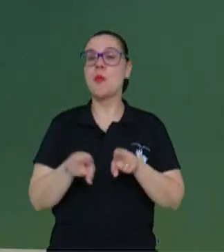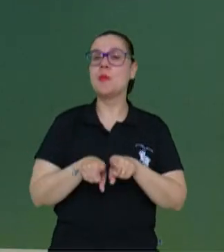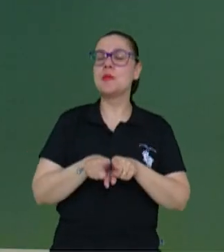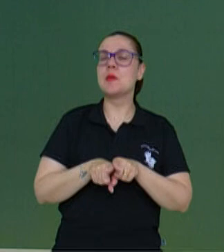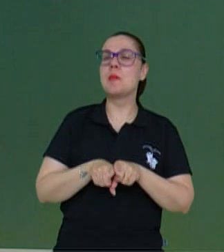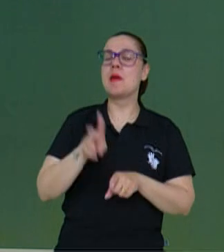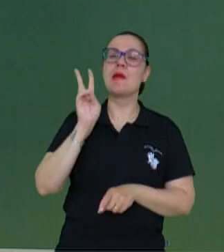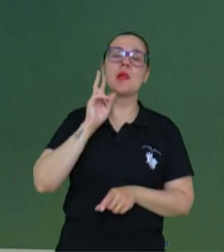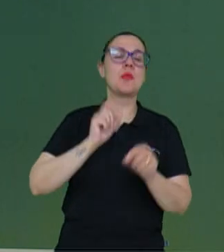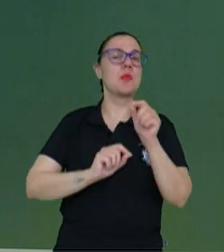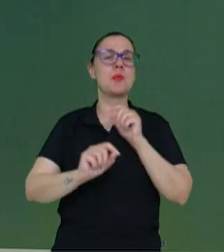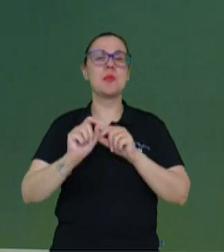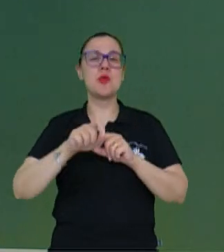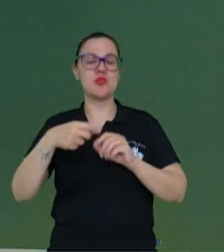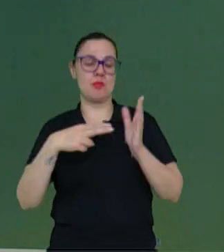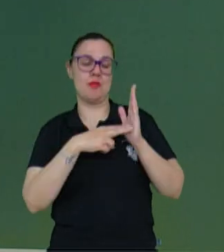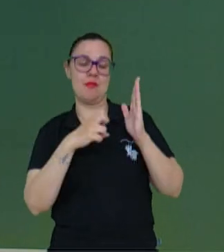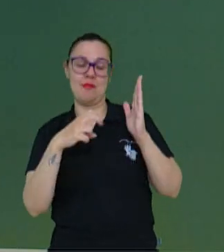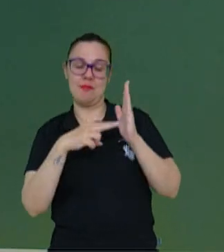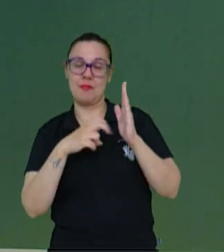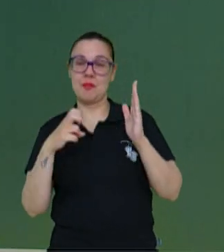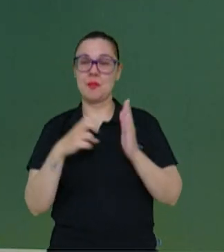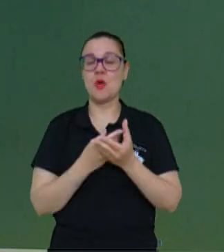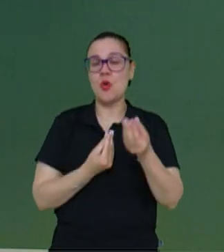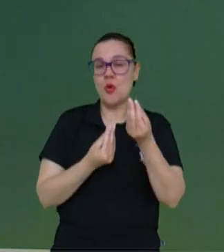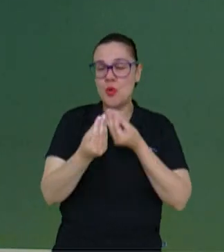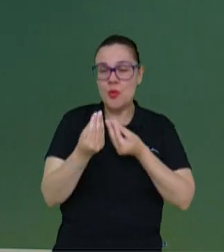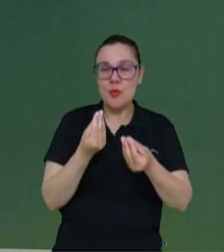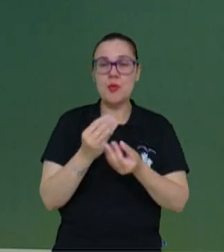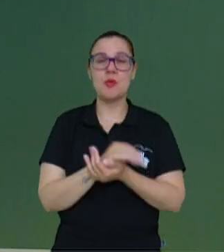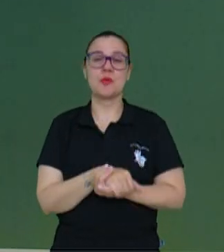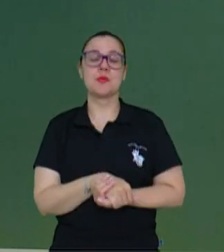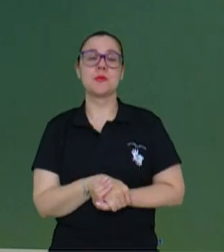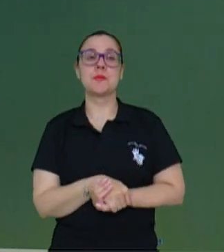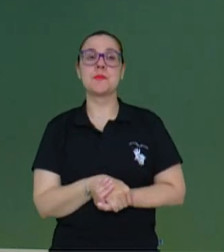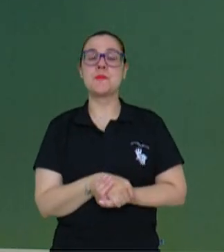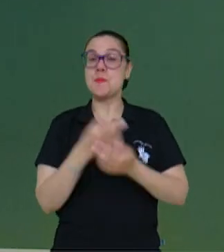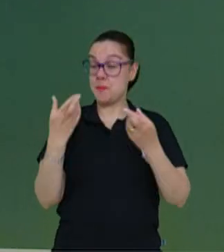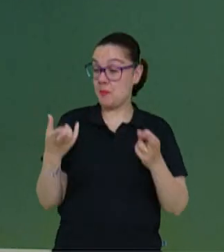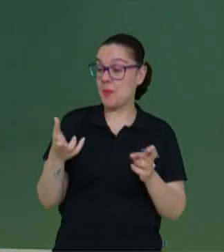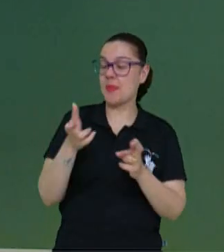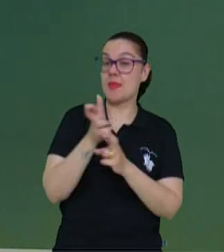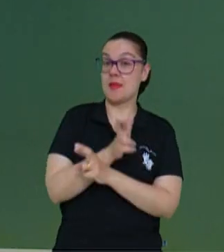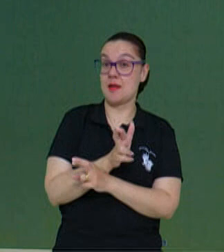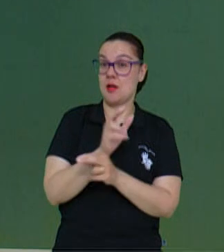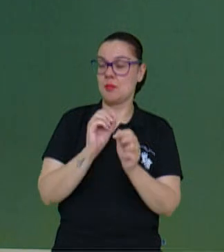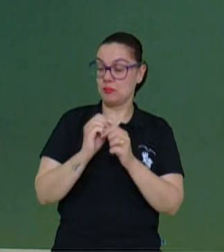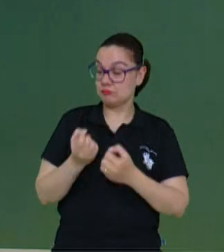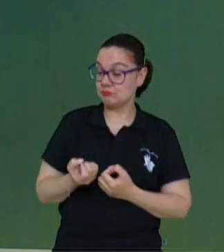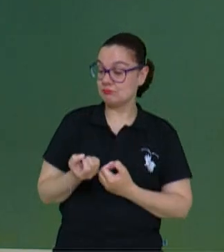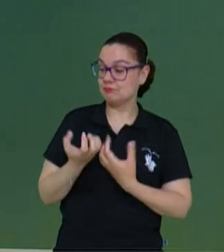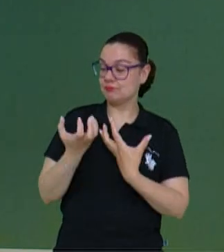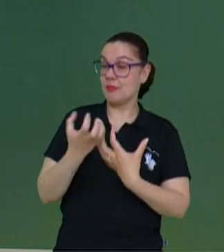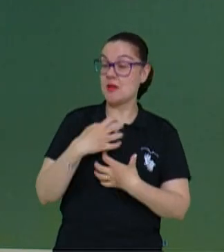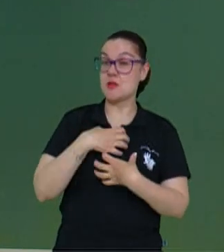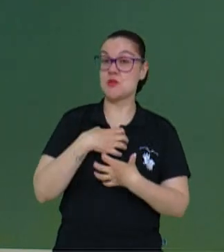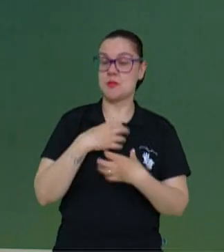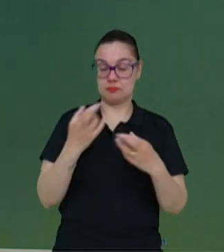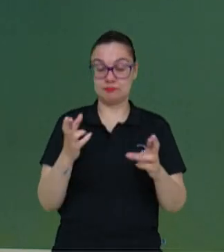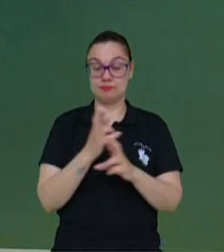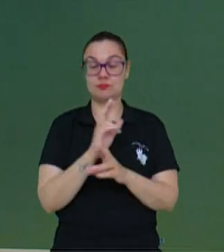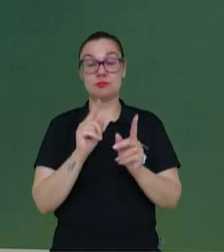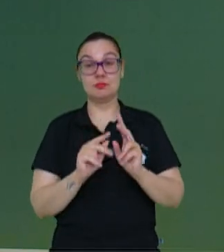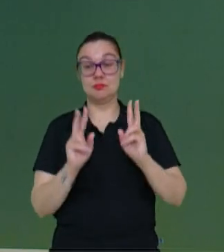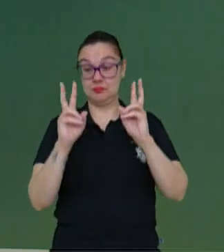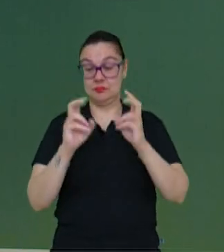sobre o vocabulário, a forma como a relação entre expressões relacionadas a esse tema,